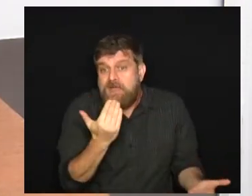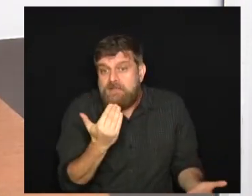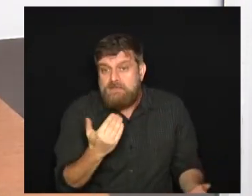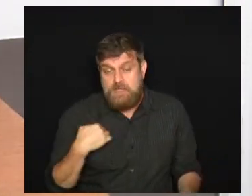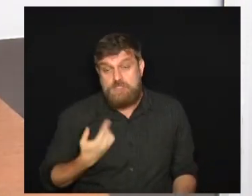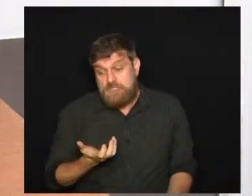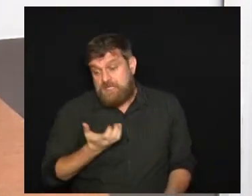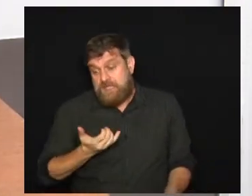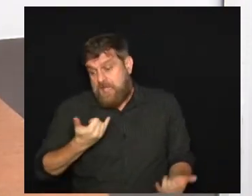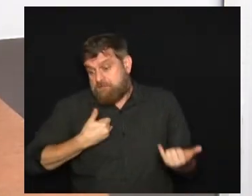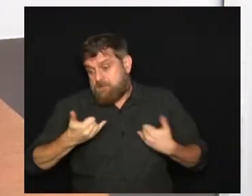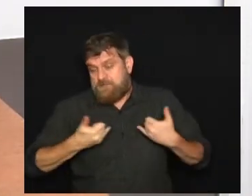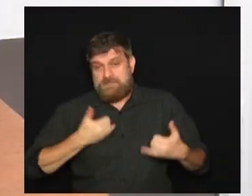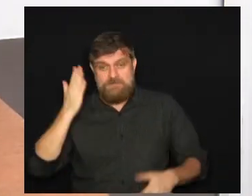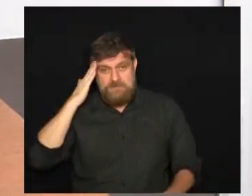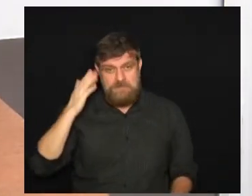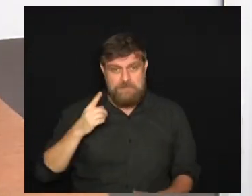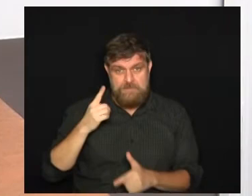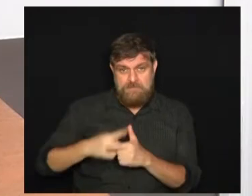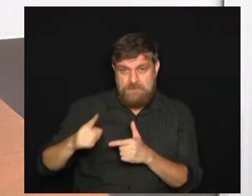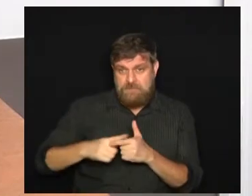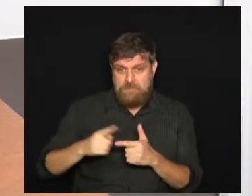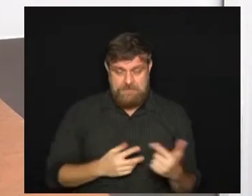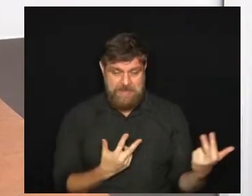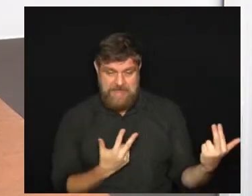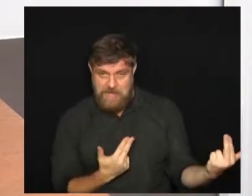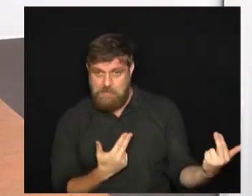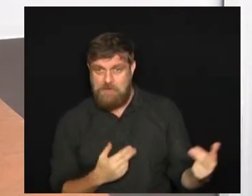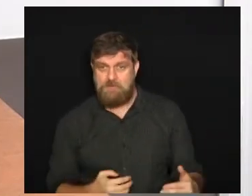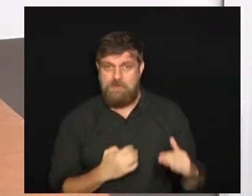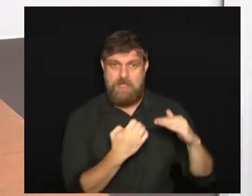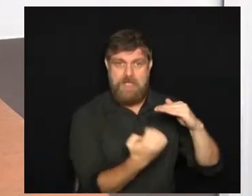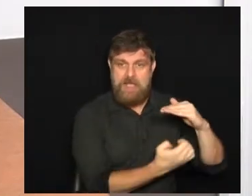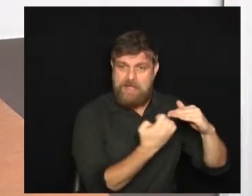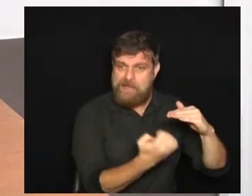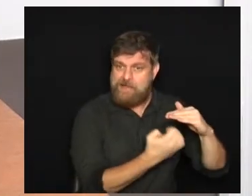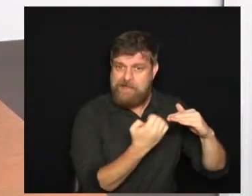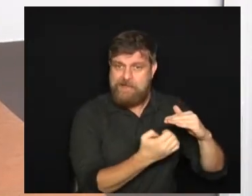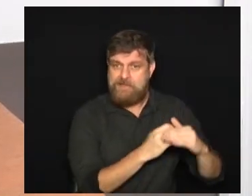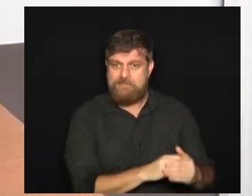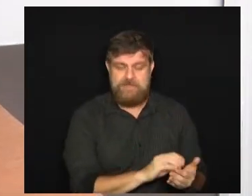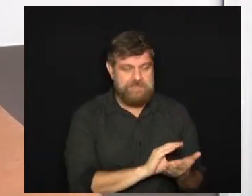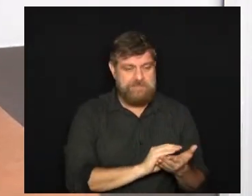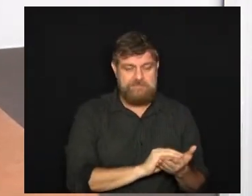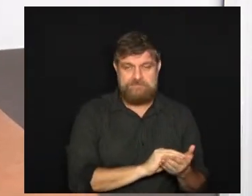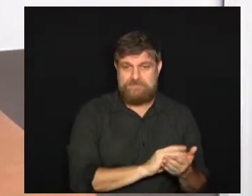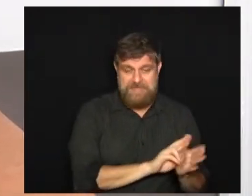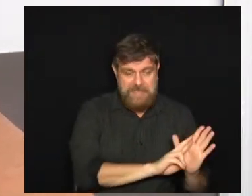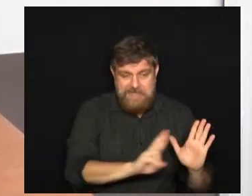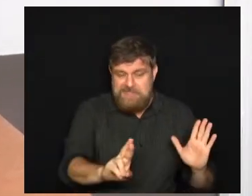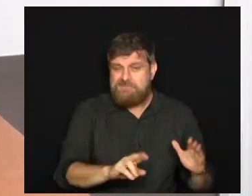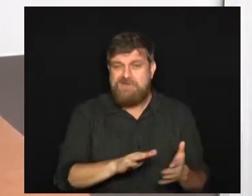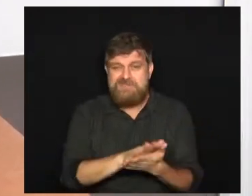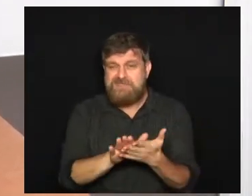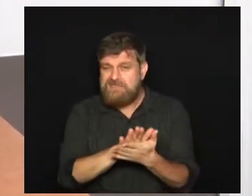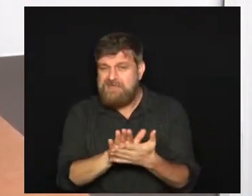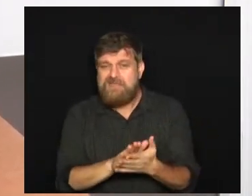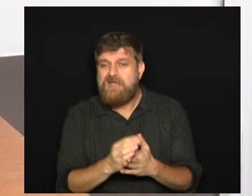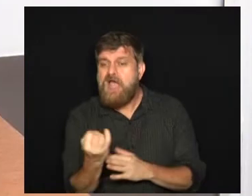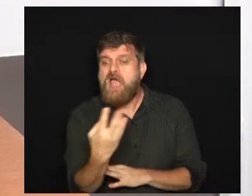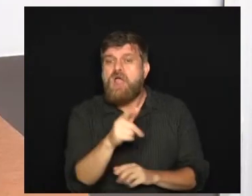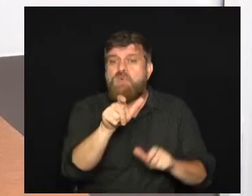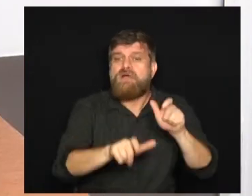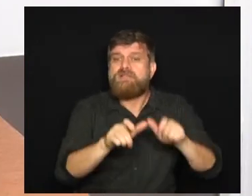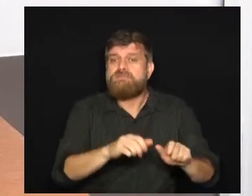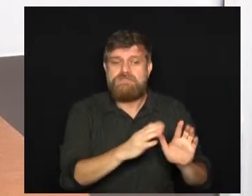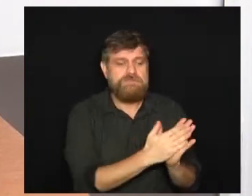acontece é que o mesmo problema que nós temos, eles também têm. As empresas não dão a devolutiva para o CEPAT, dizendo, olha, contratei tantas pessoas ou não contratei